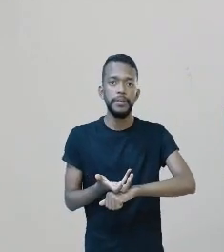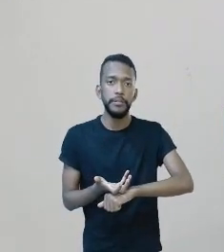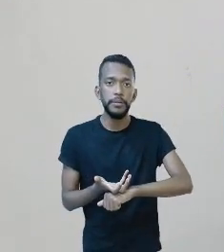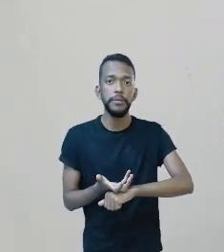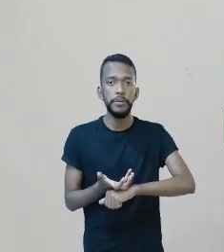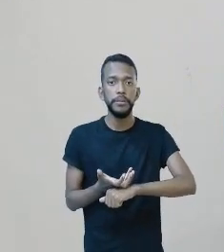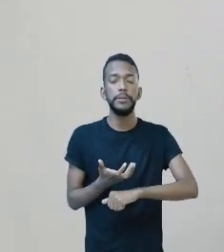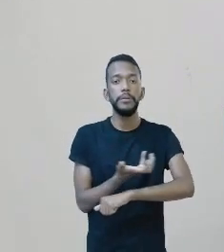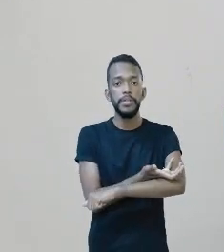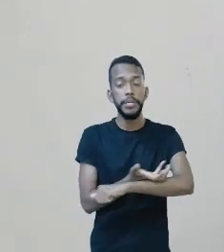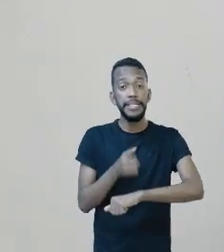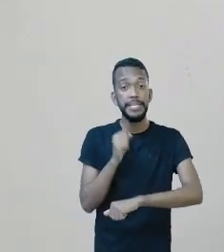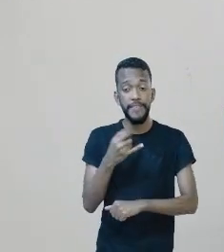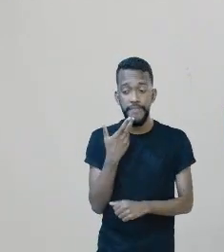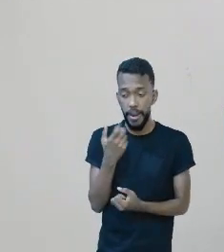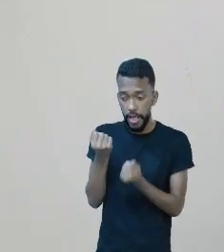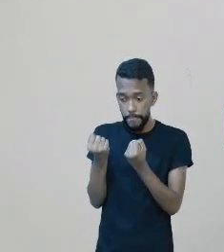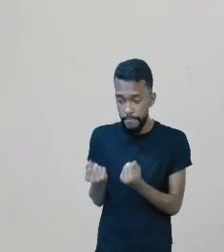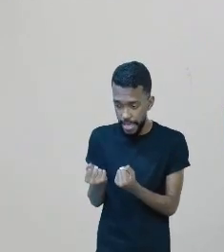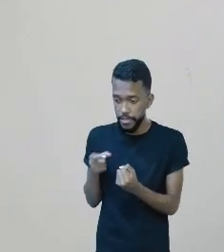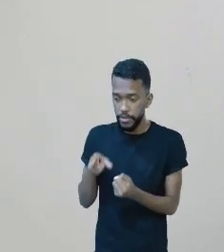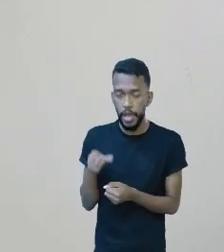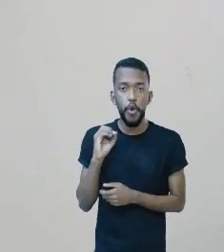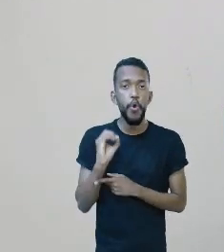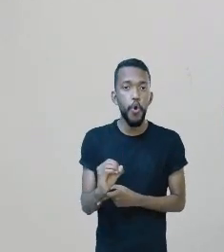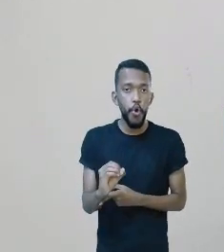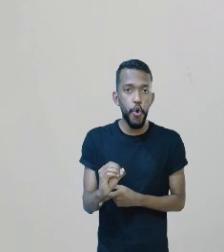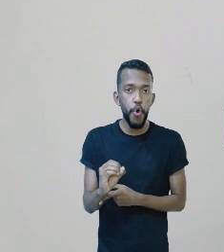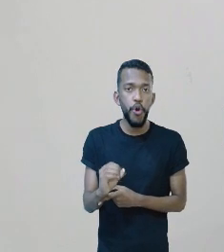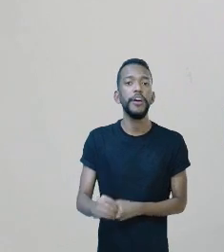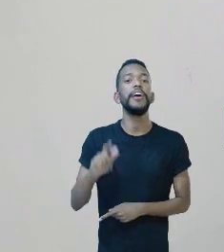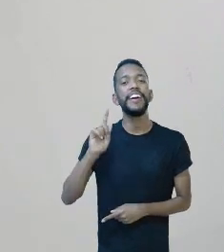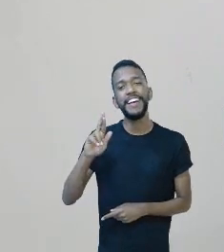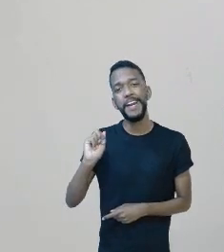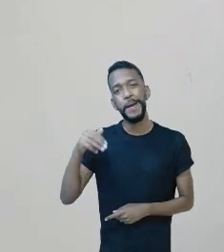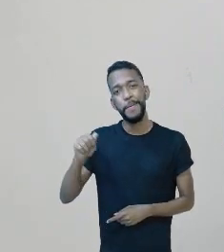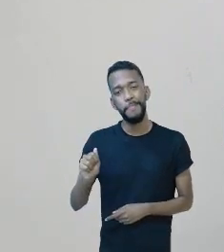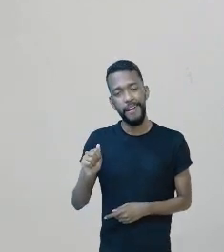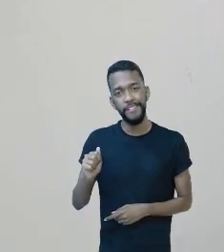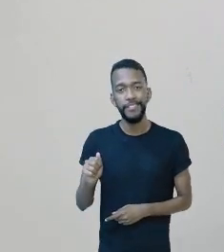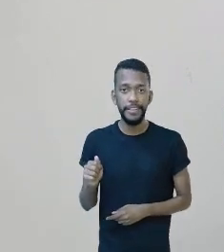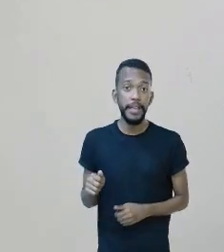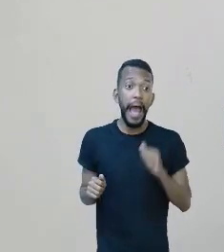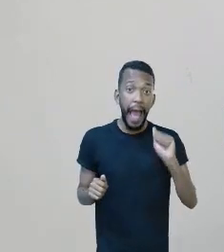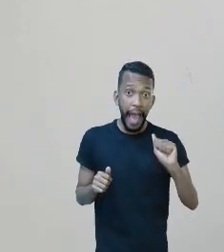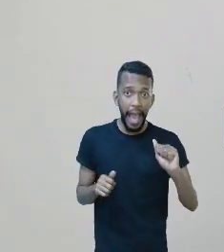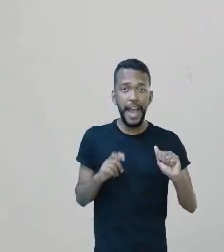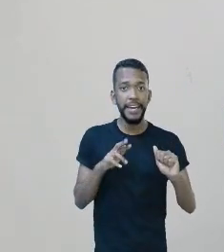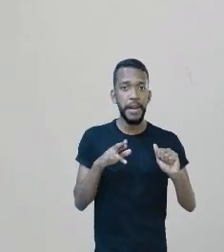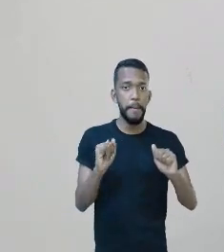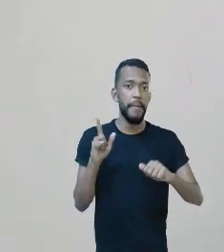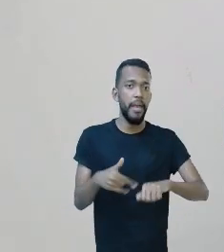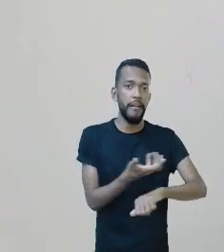de unidade de medida, eu estou me referindo a o grama, tá? Então, nunca mais chegue